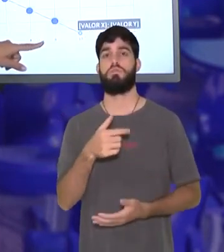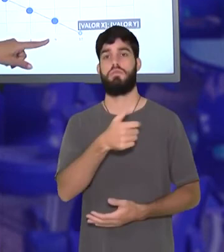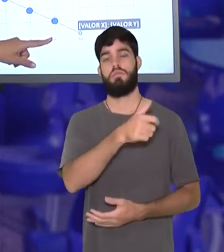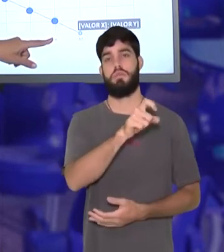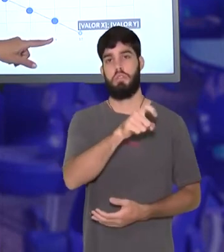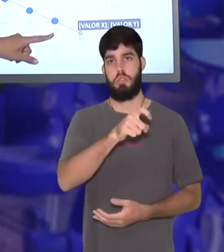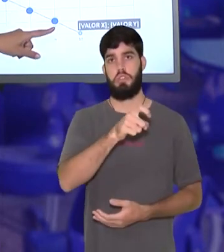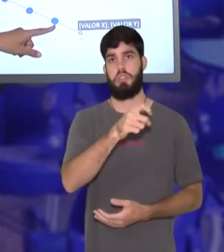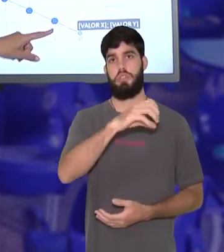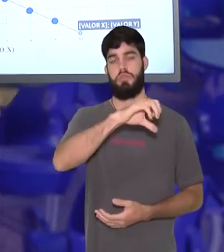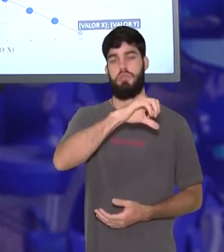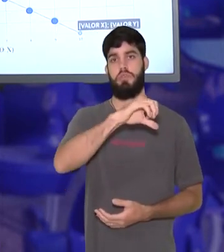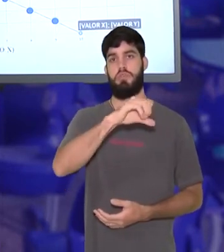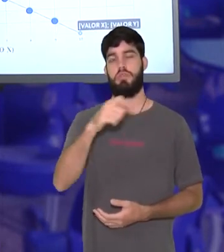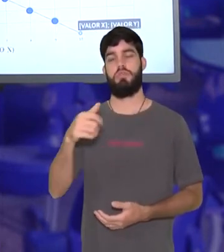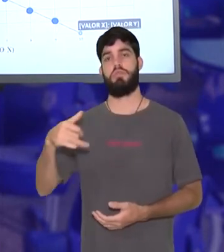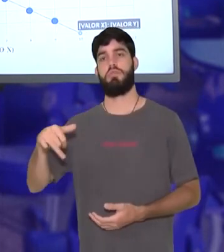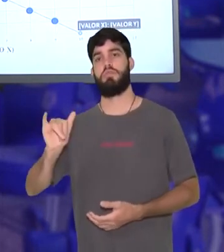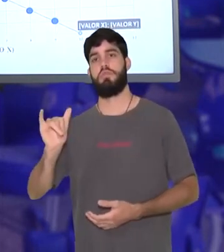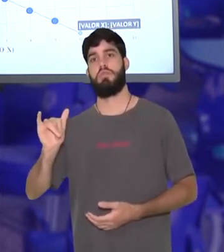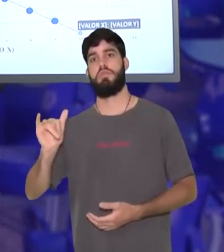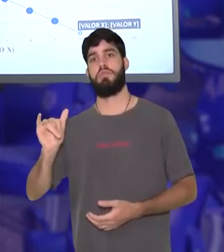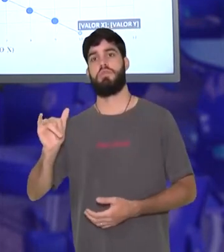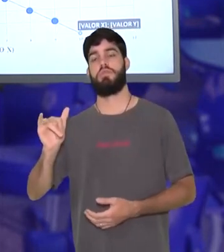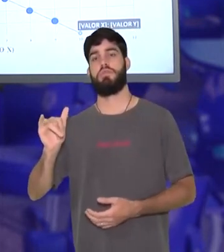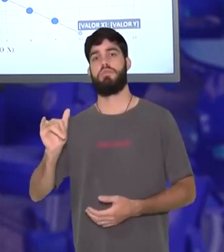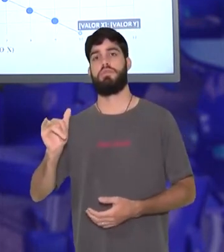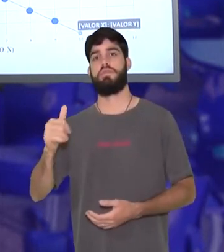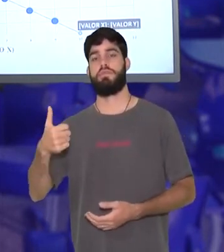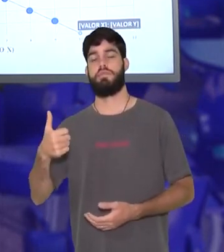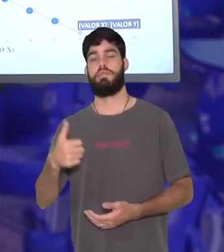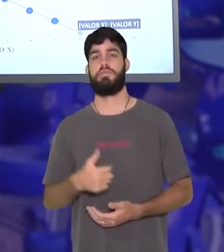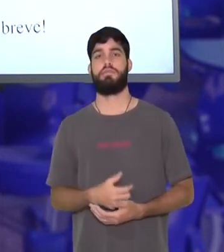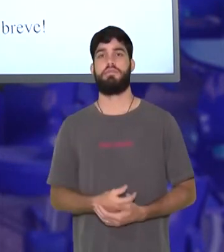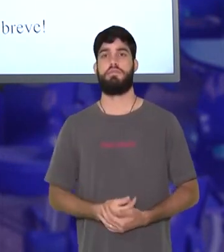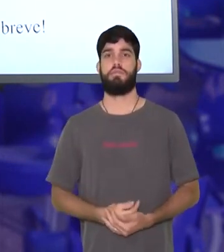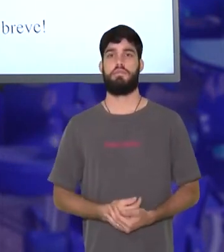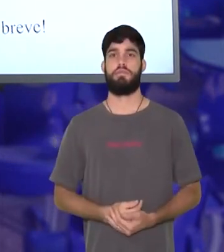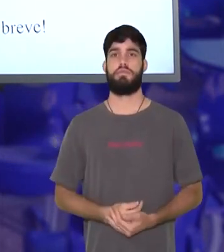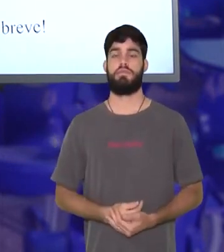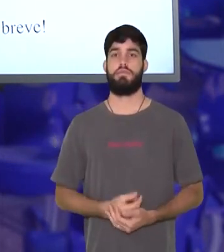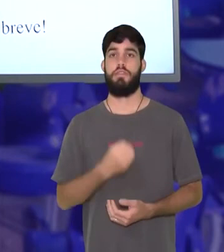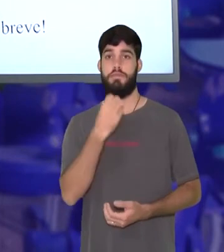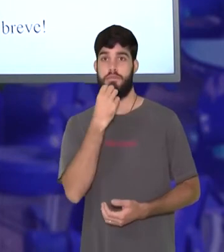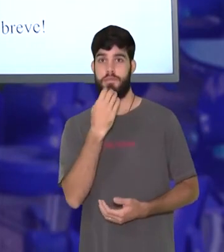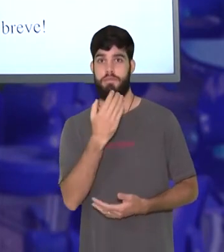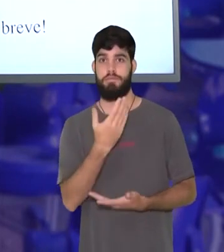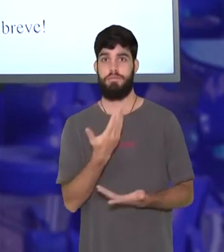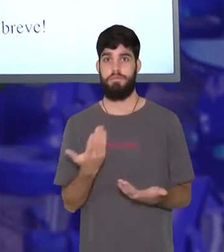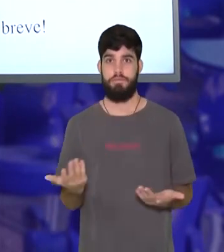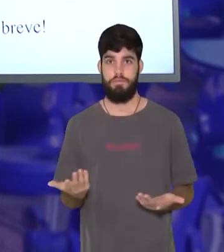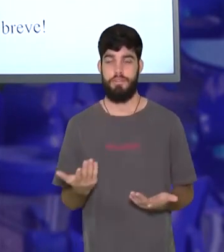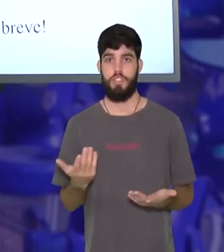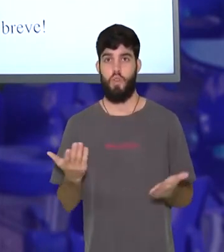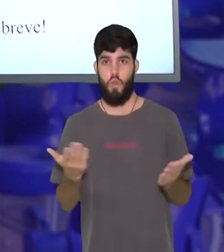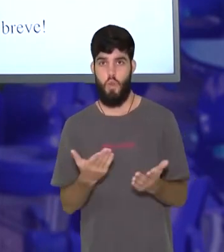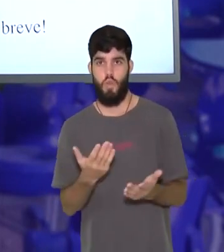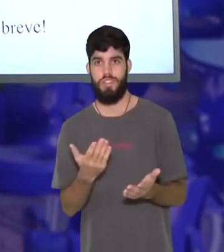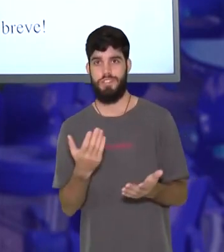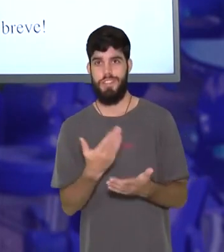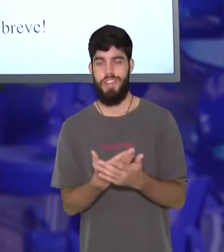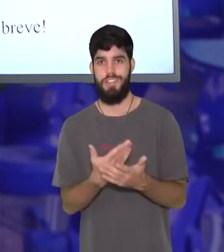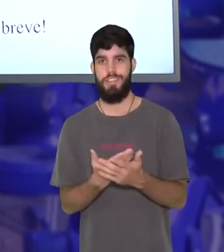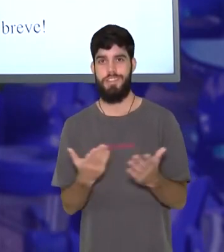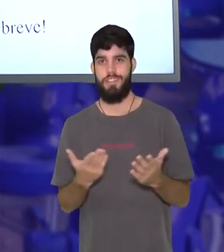X = 9 Y igual a um bom pessoal Essa foi a nossa aula de hoje